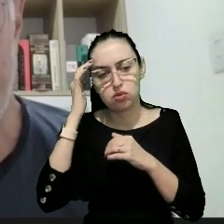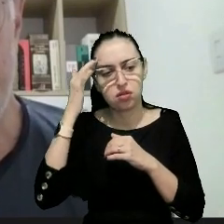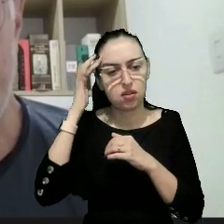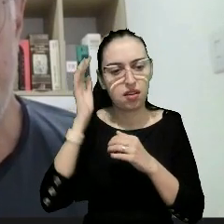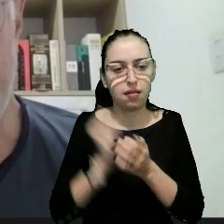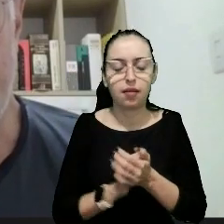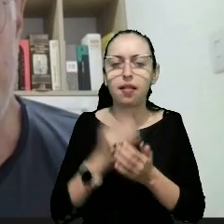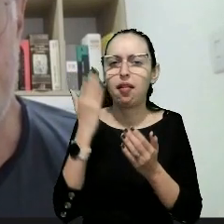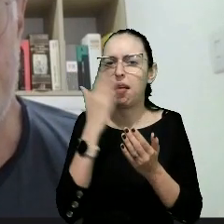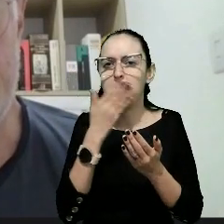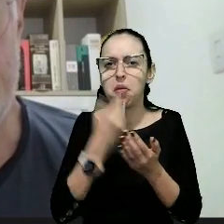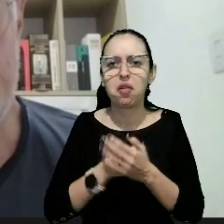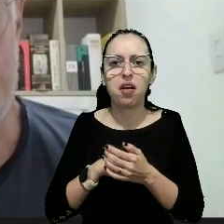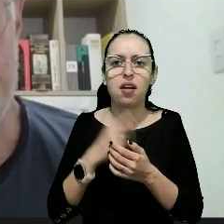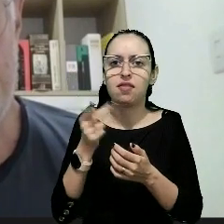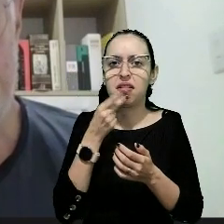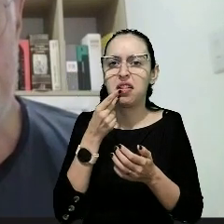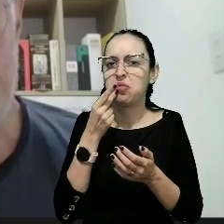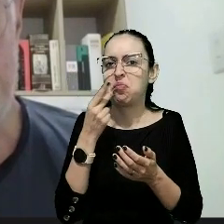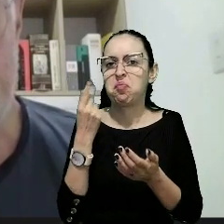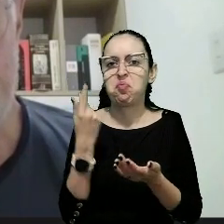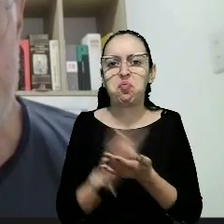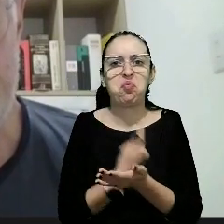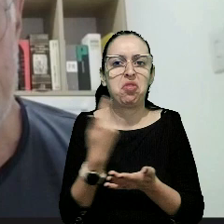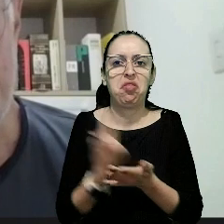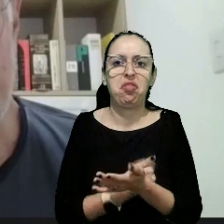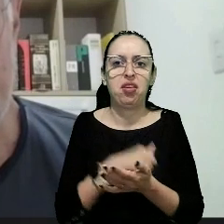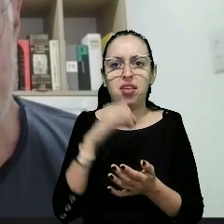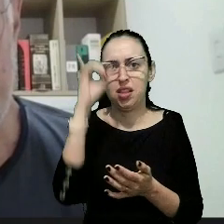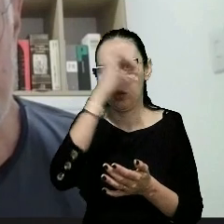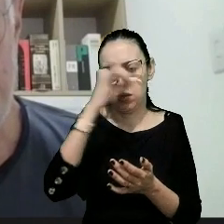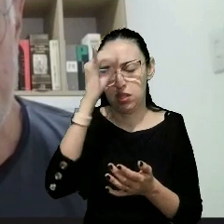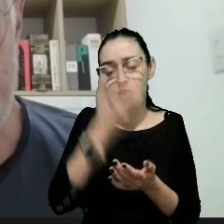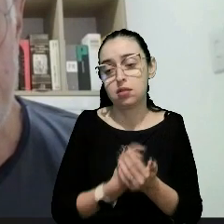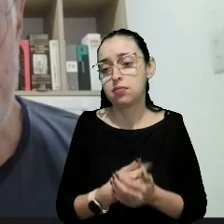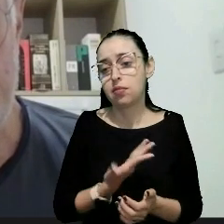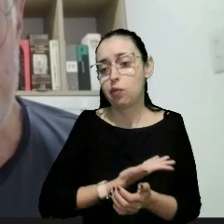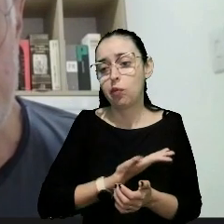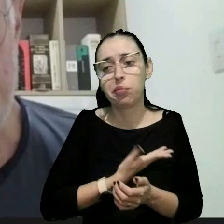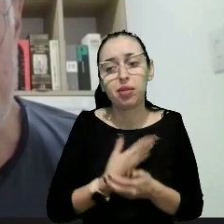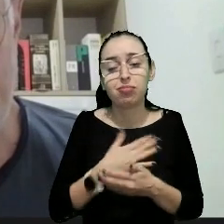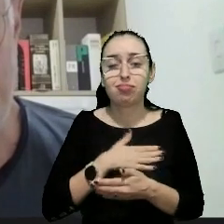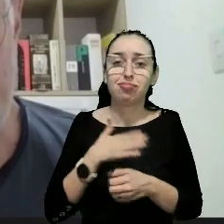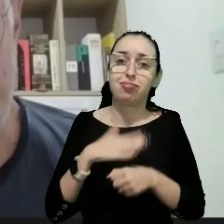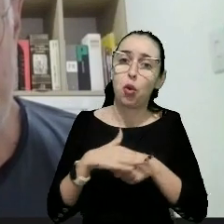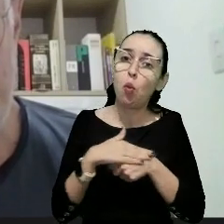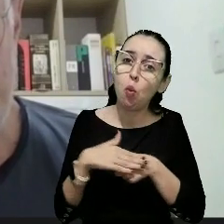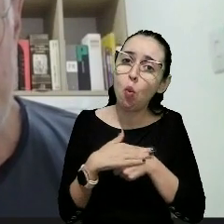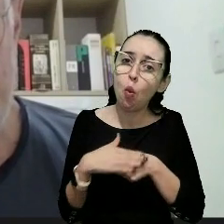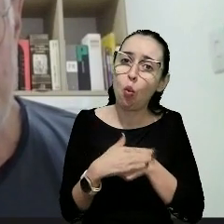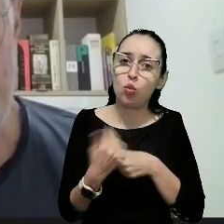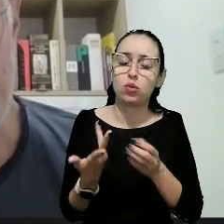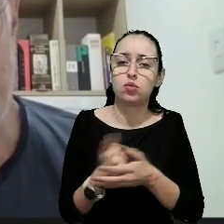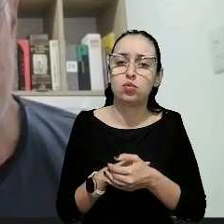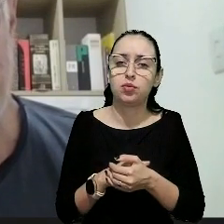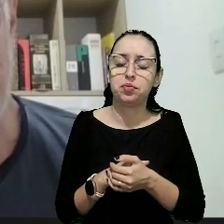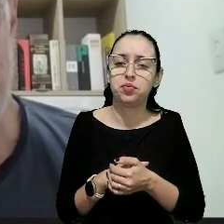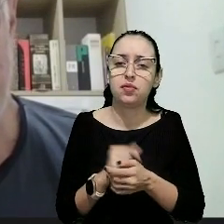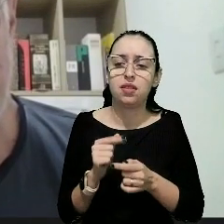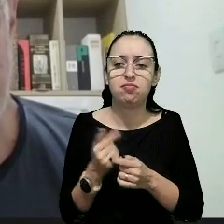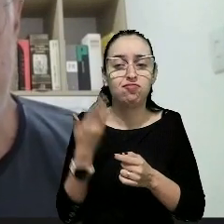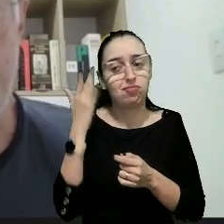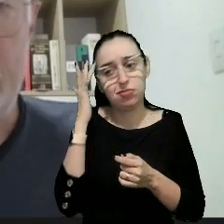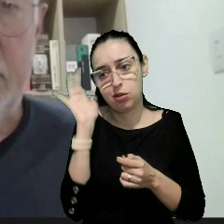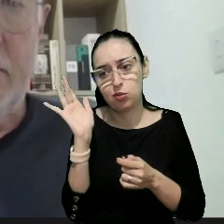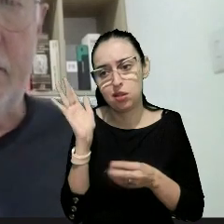realmente isso. Mãe, cala a boca porque você está falando besteira. Eu já ouvi isso muitas vezes de uma amiga muito querida.